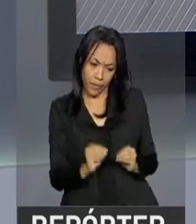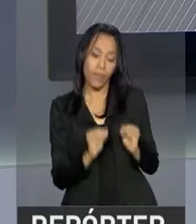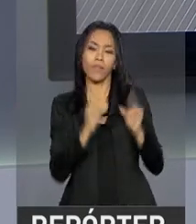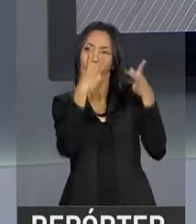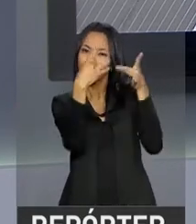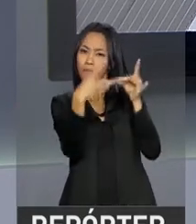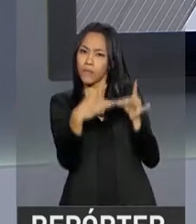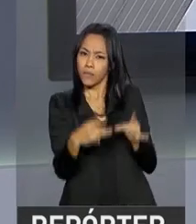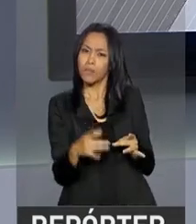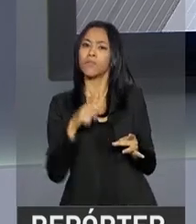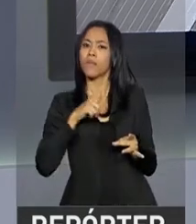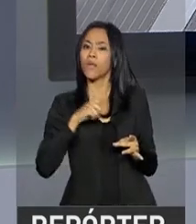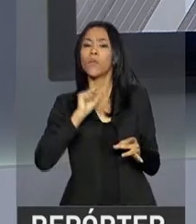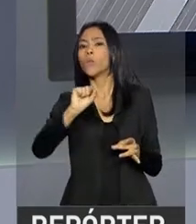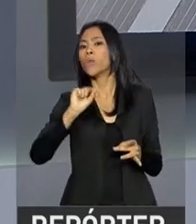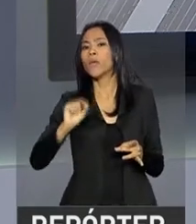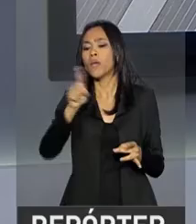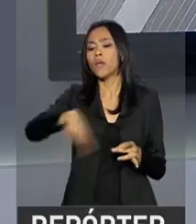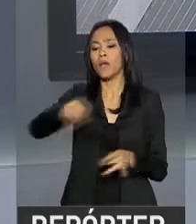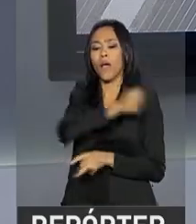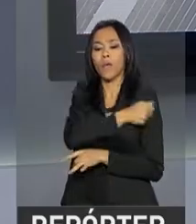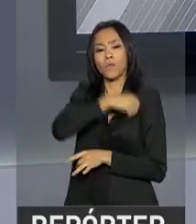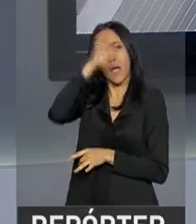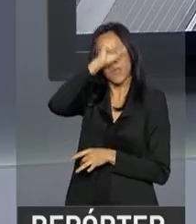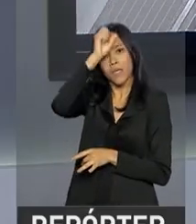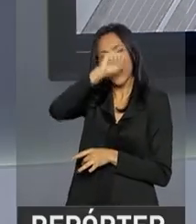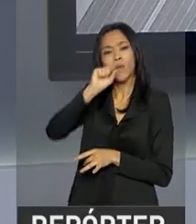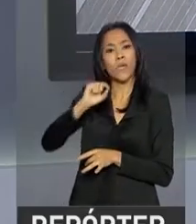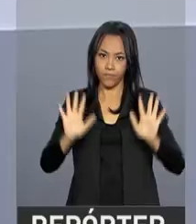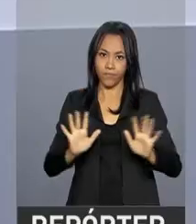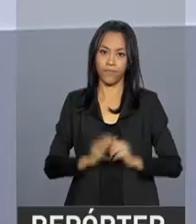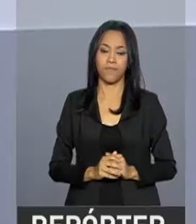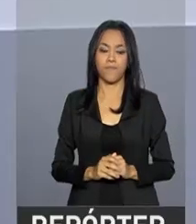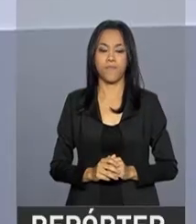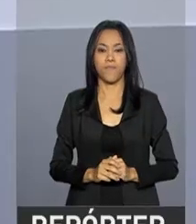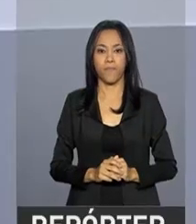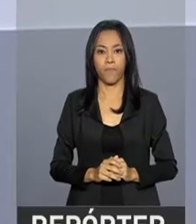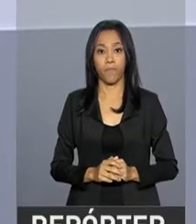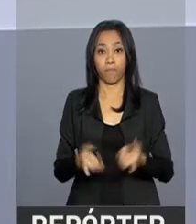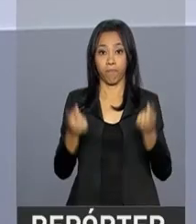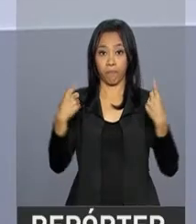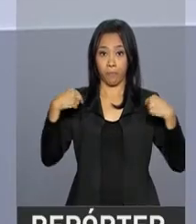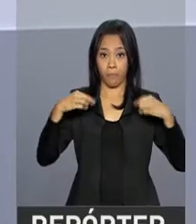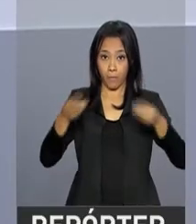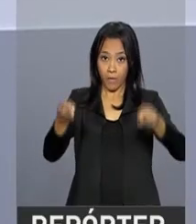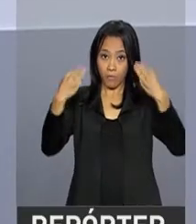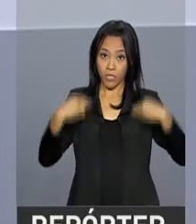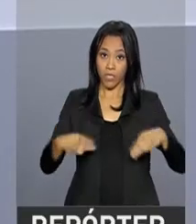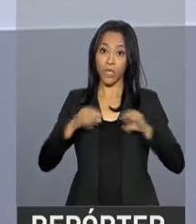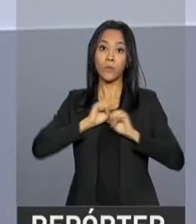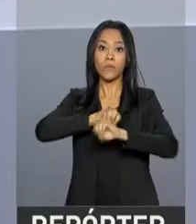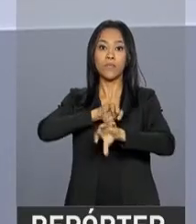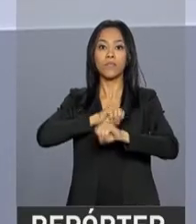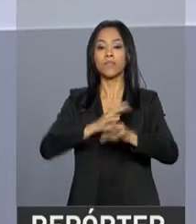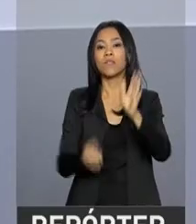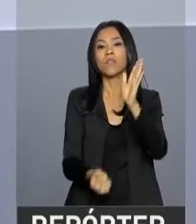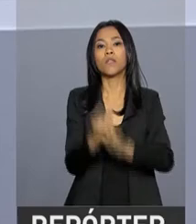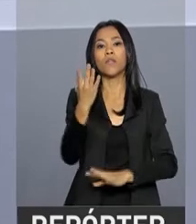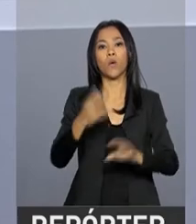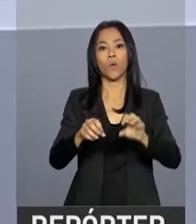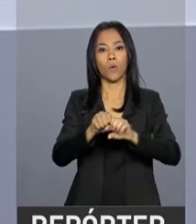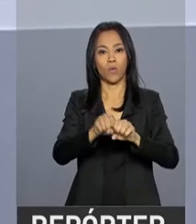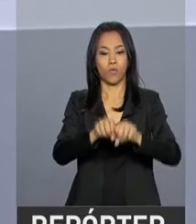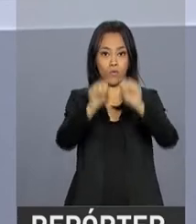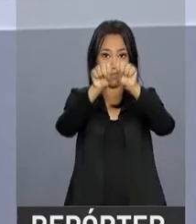detalhada o que o aluno deverá saber ao concluir cada série o ministério da educação criou um site com material de